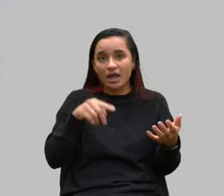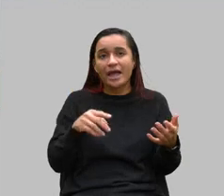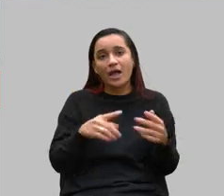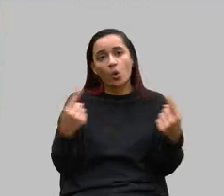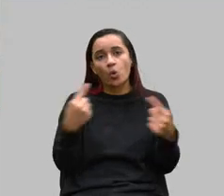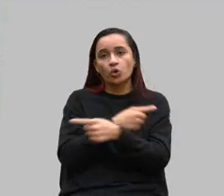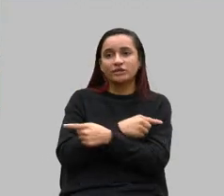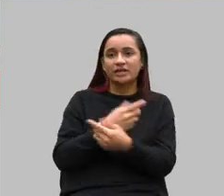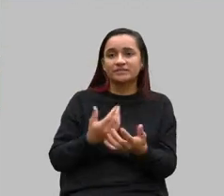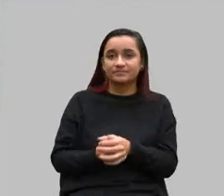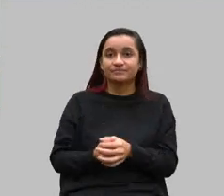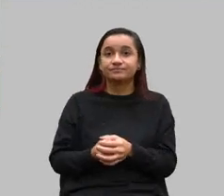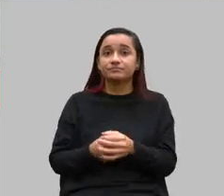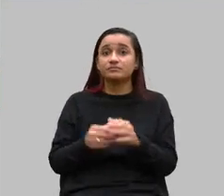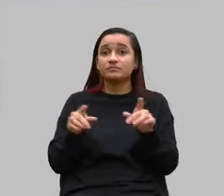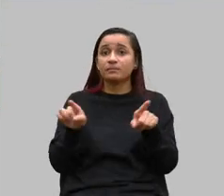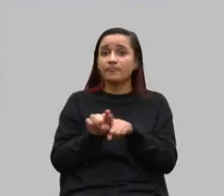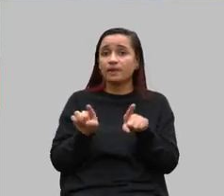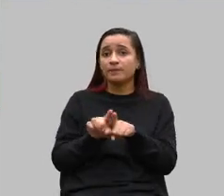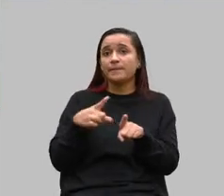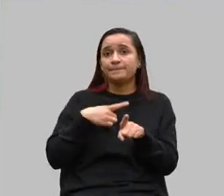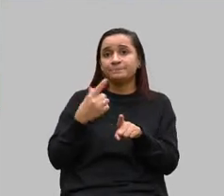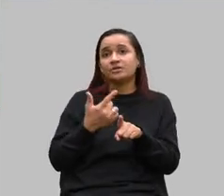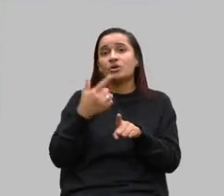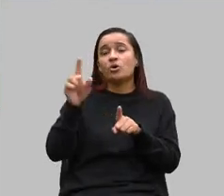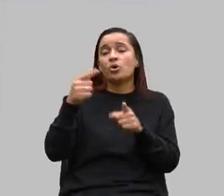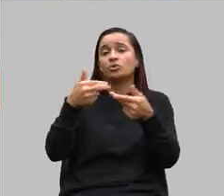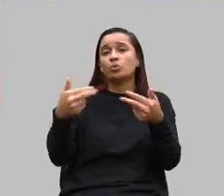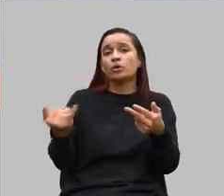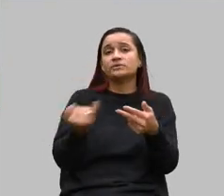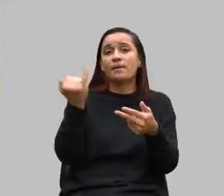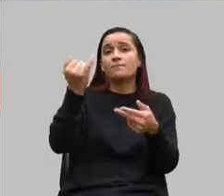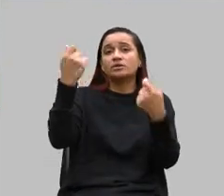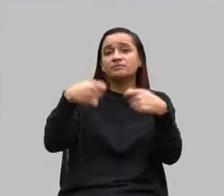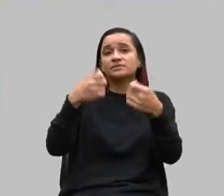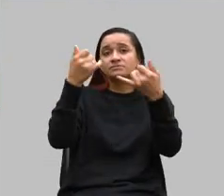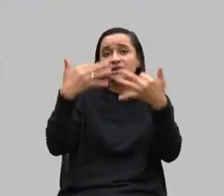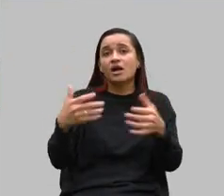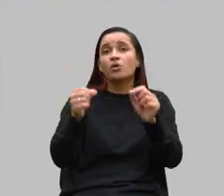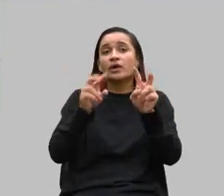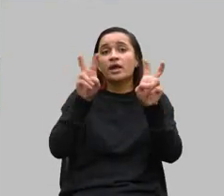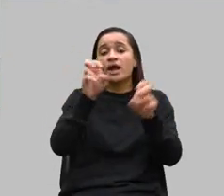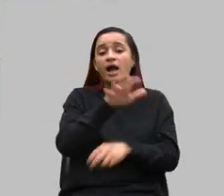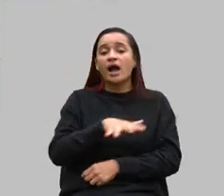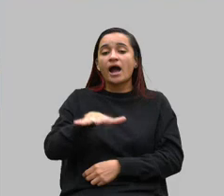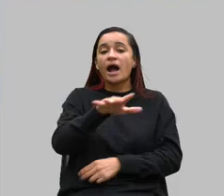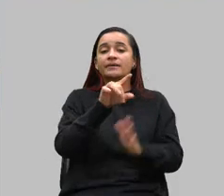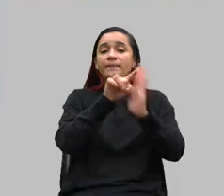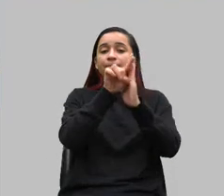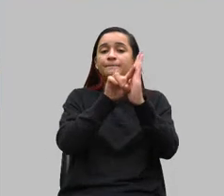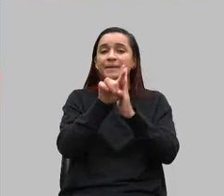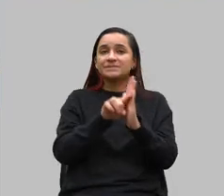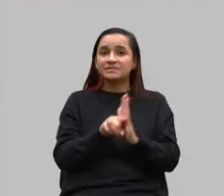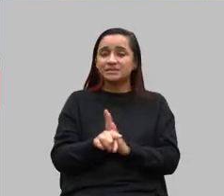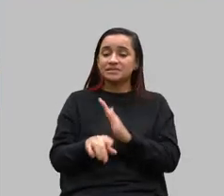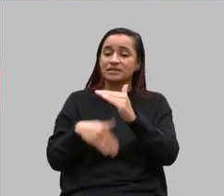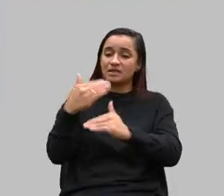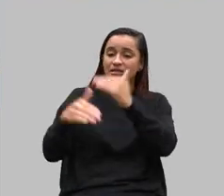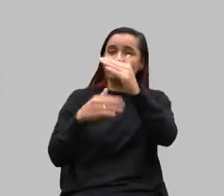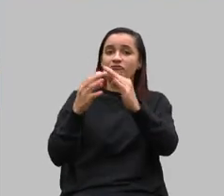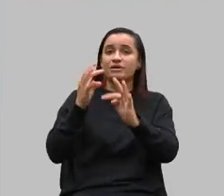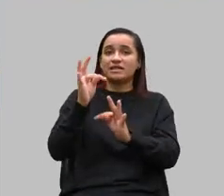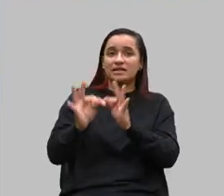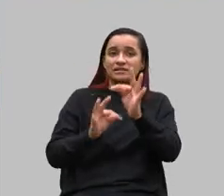um outro ponto importante que deve ser mencionado aqui que é a área de pesquisa e desenvolvimento tecnológic que o